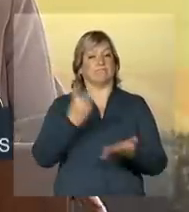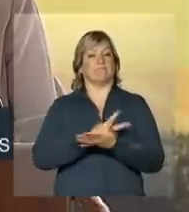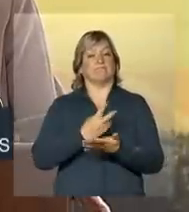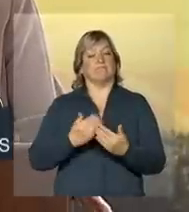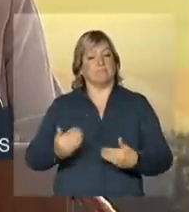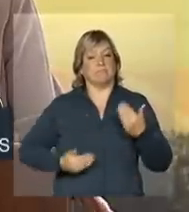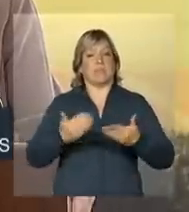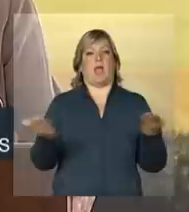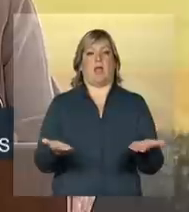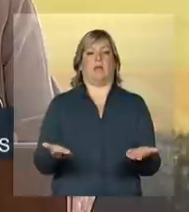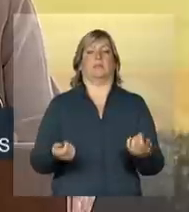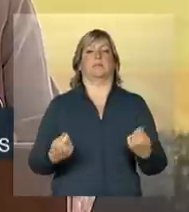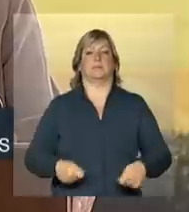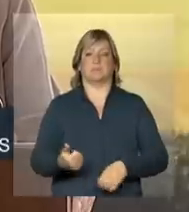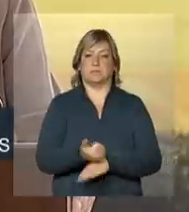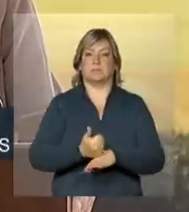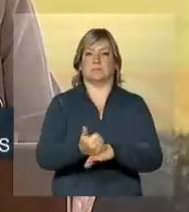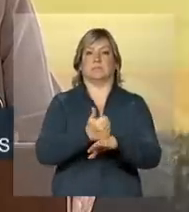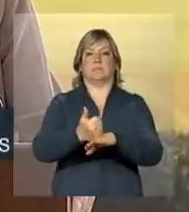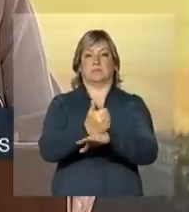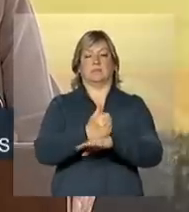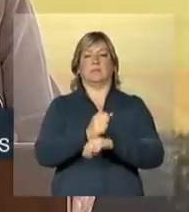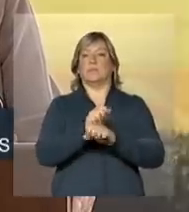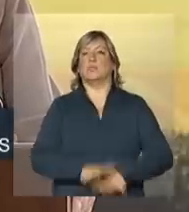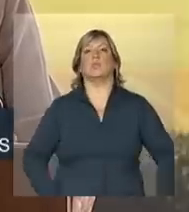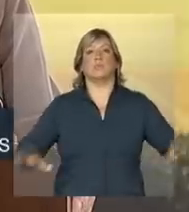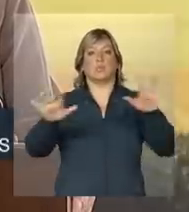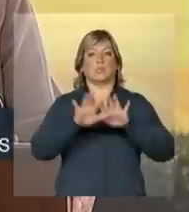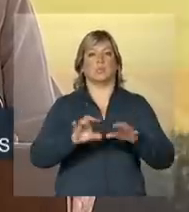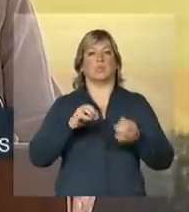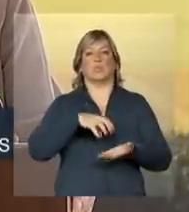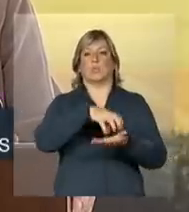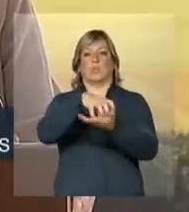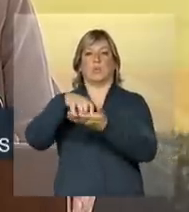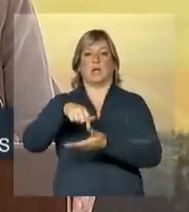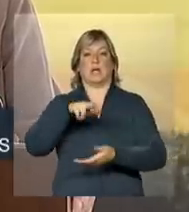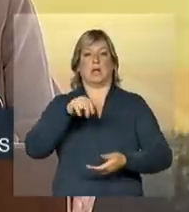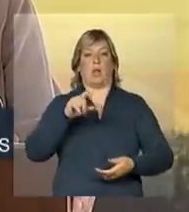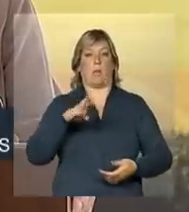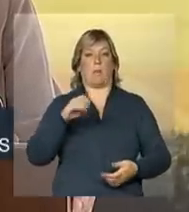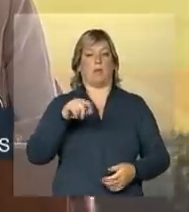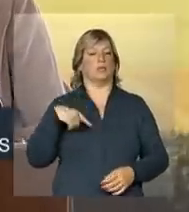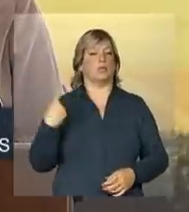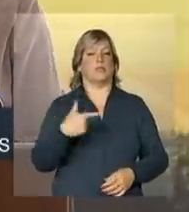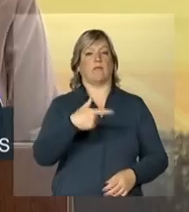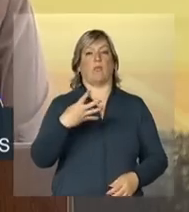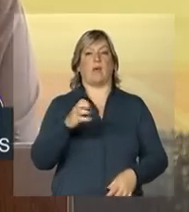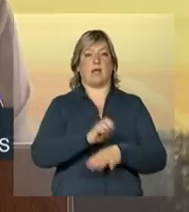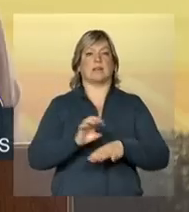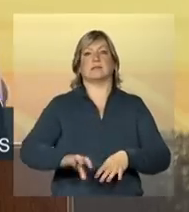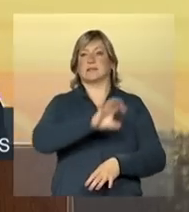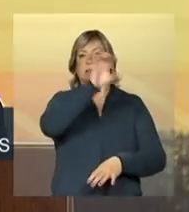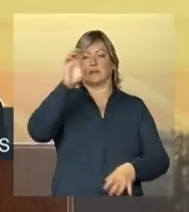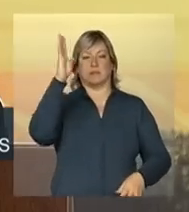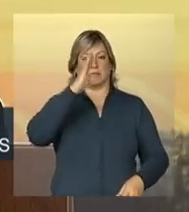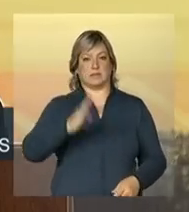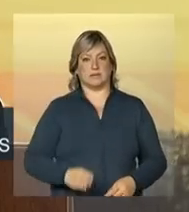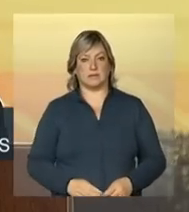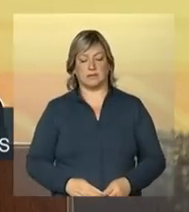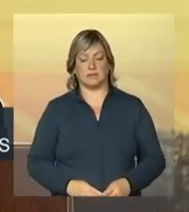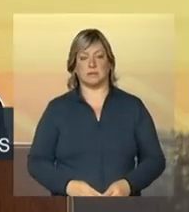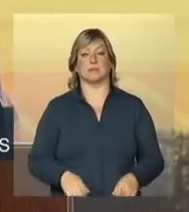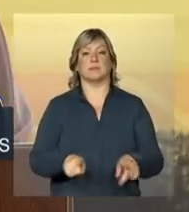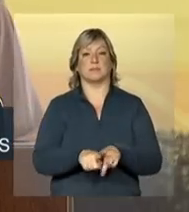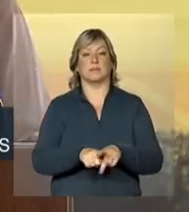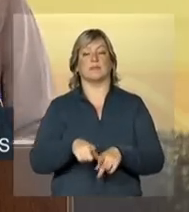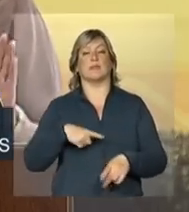das Comunidades Quilombolas espalhadas por 24 estados brasileiros as medidas que os